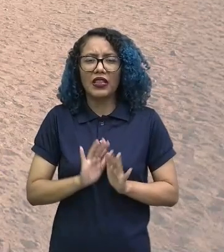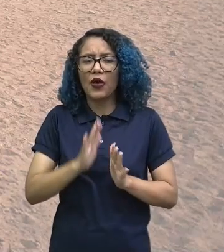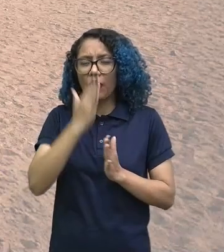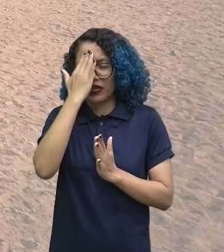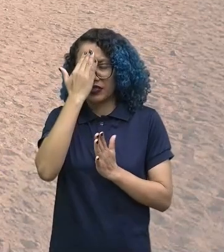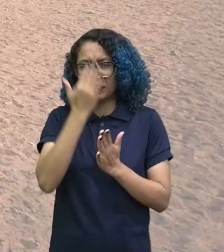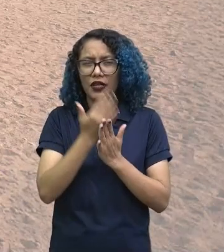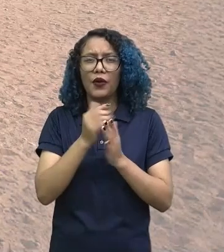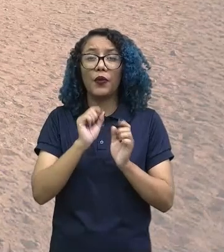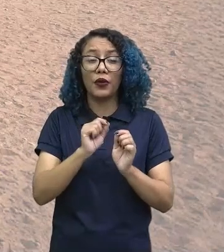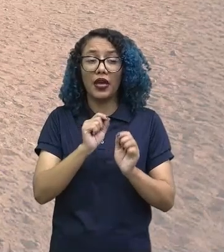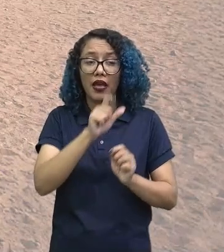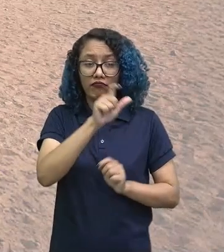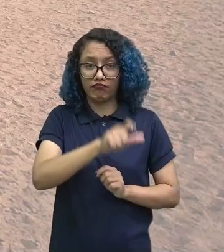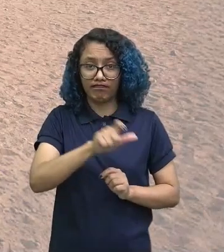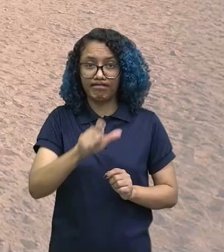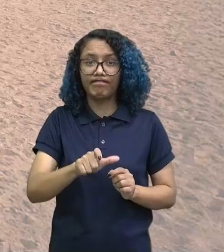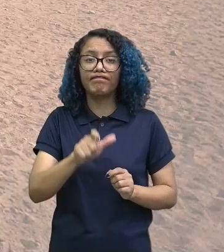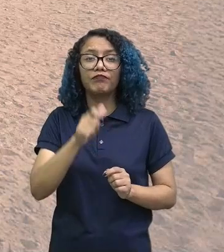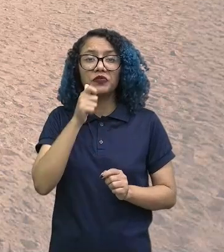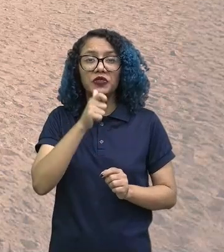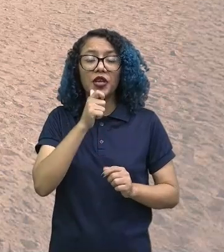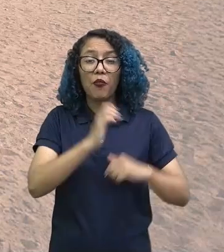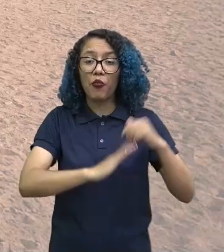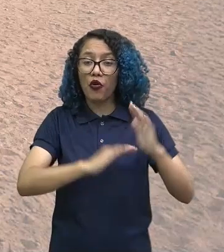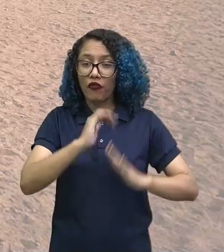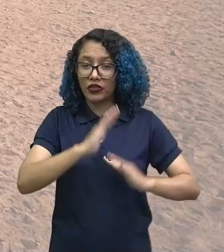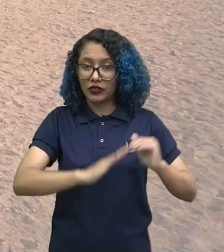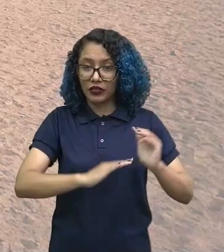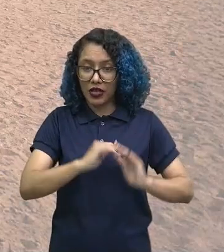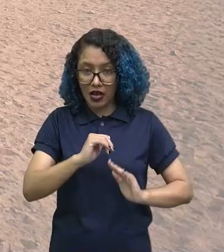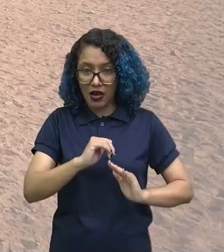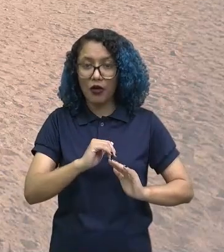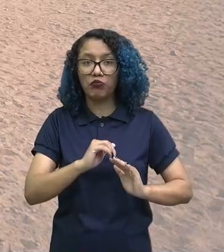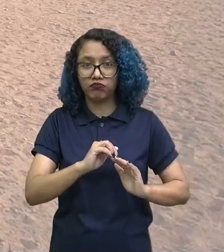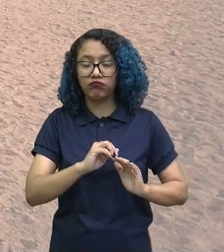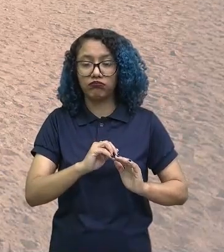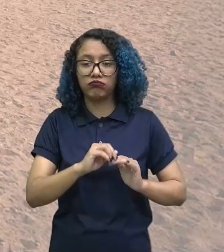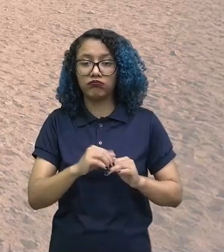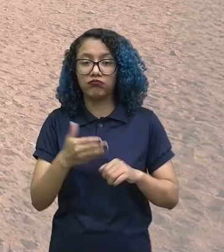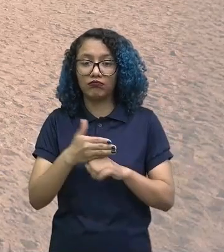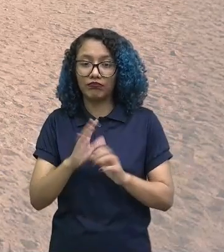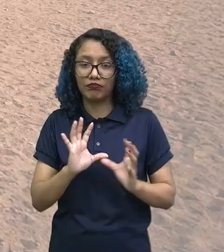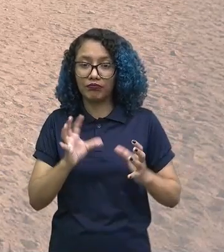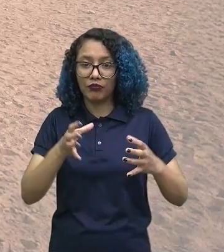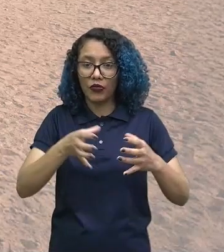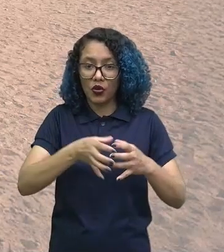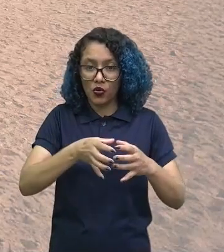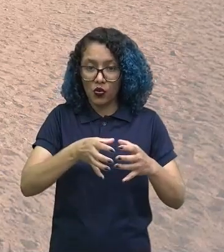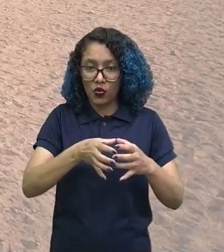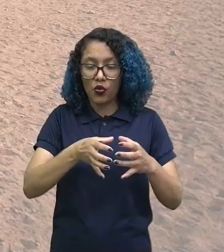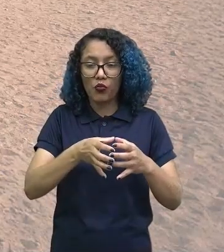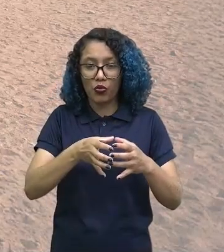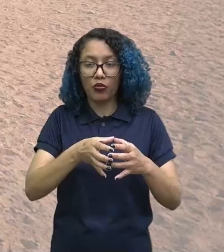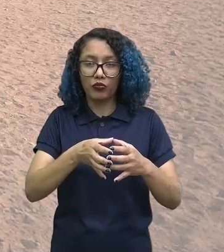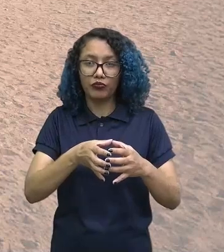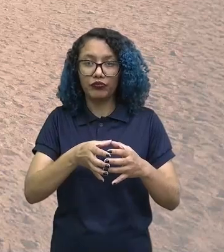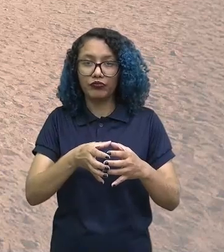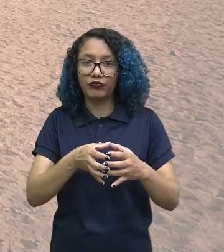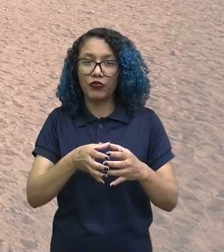Acredita-se que elas fossem profissionais e que fizessem parte da equipe adjunta dos templos. No